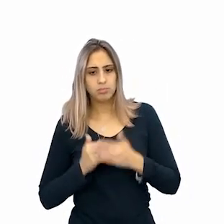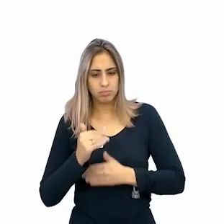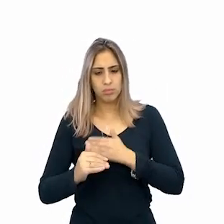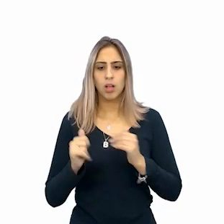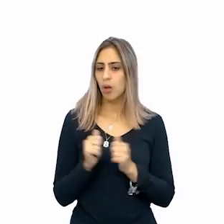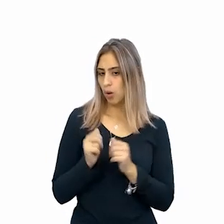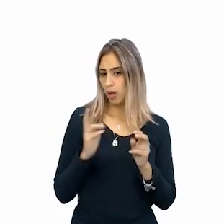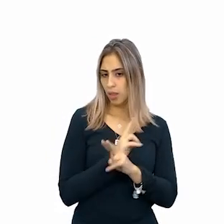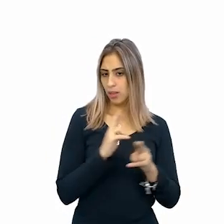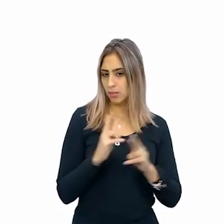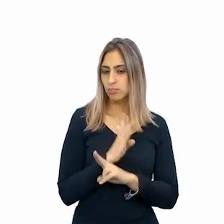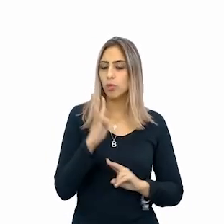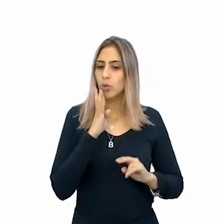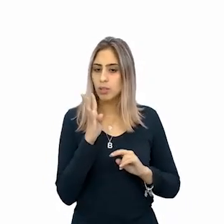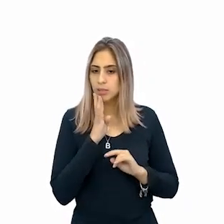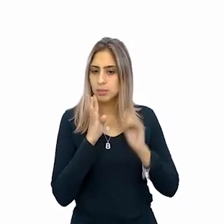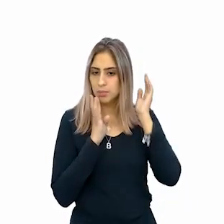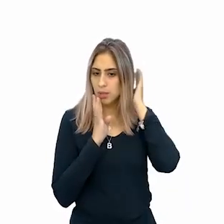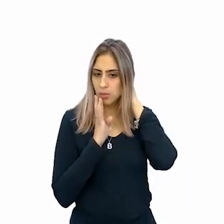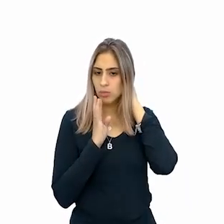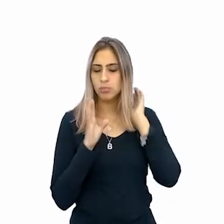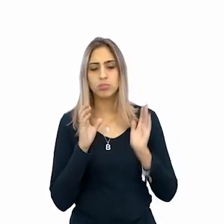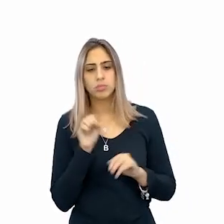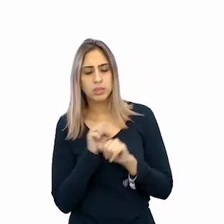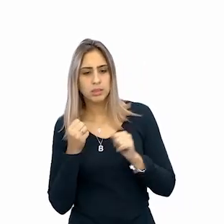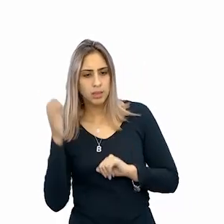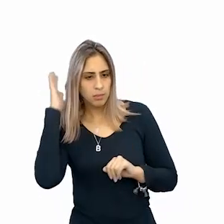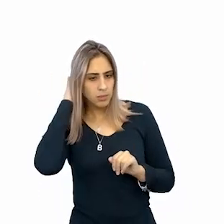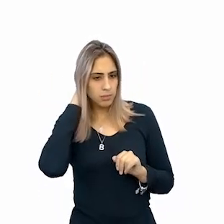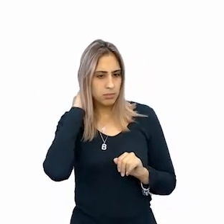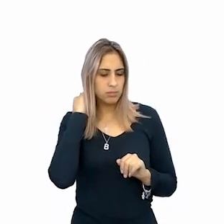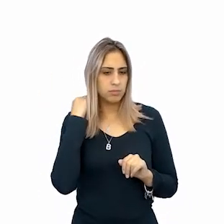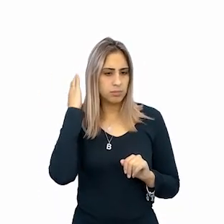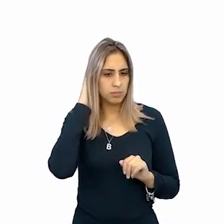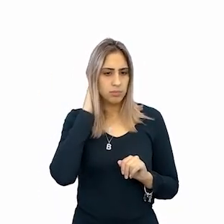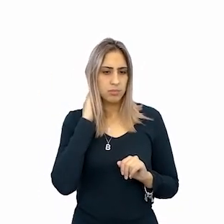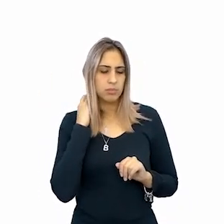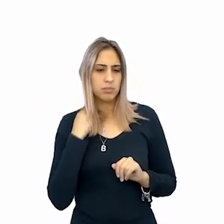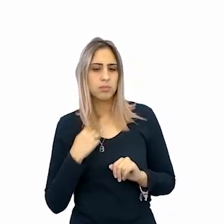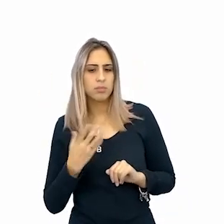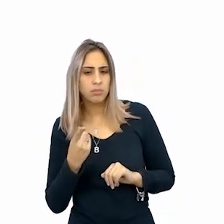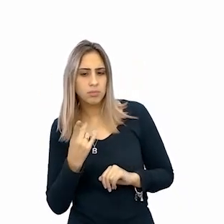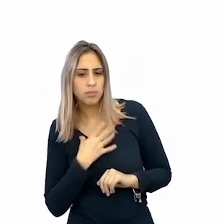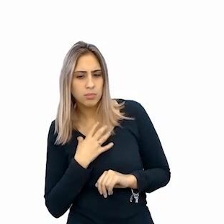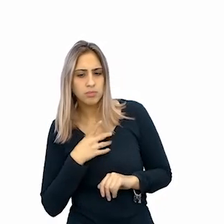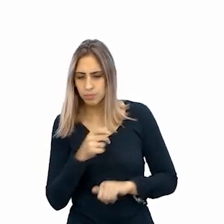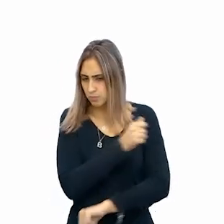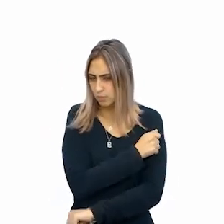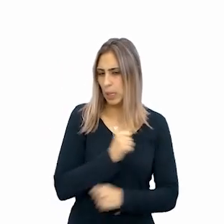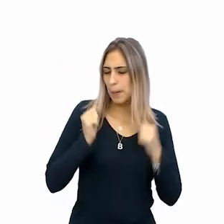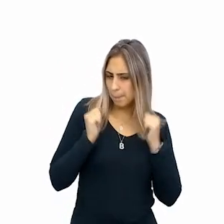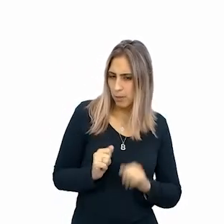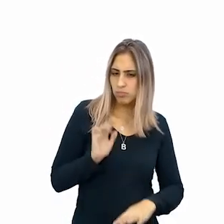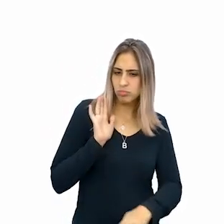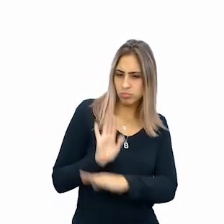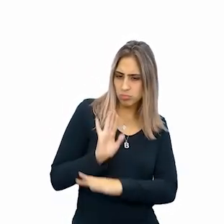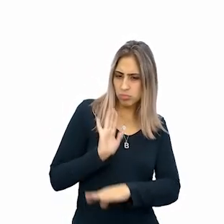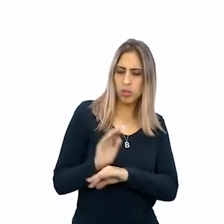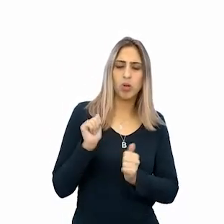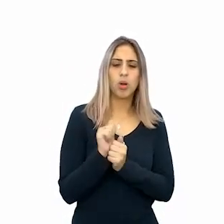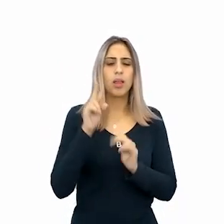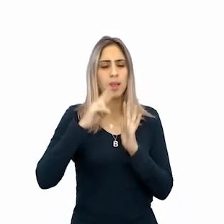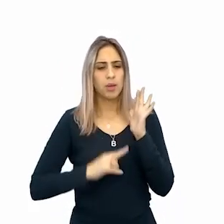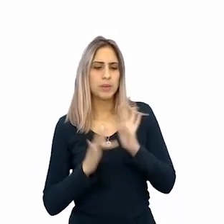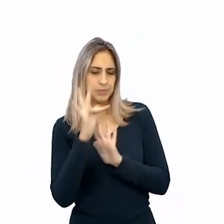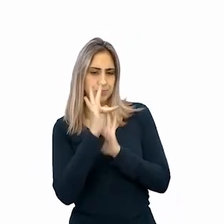em relação aos conhecimentos sobre o sistema de escrita alfabético. Desse modo, um estudante ele pode contribuir com a leitura